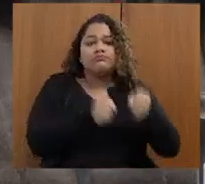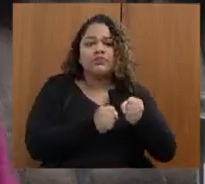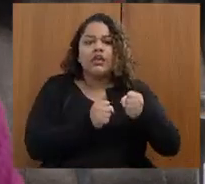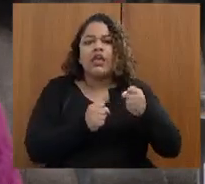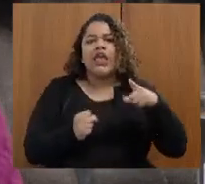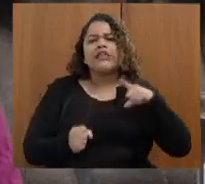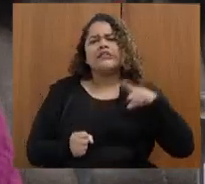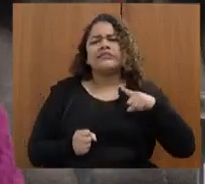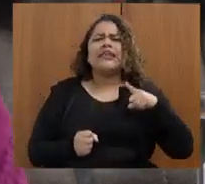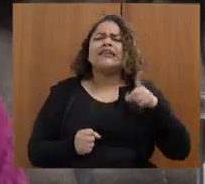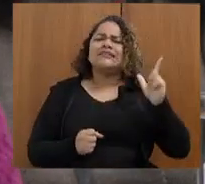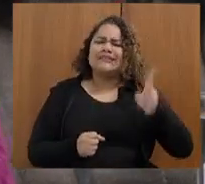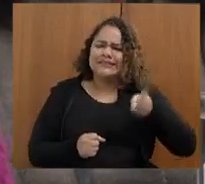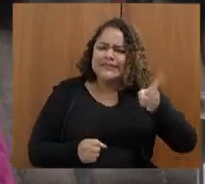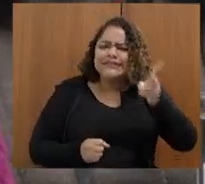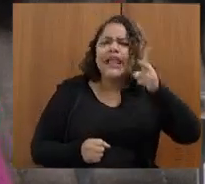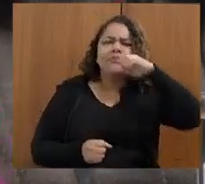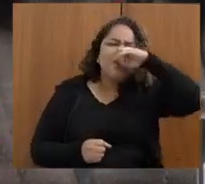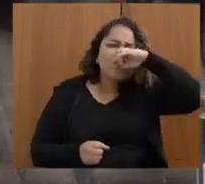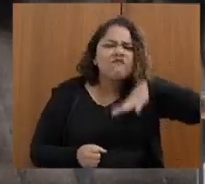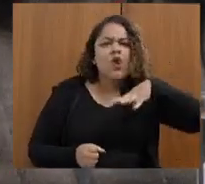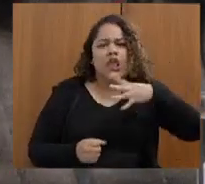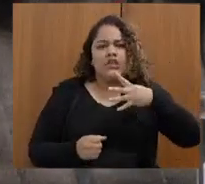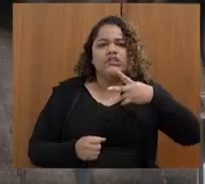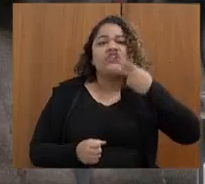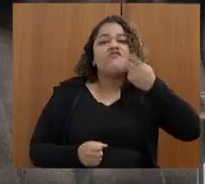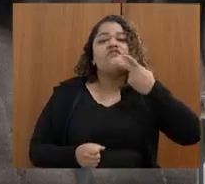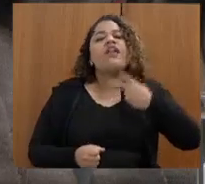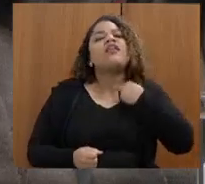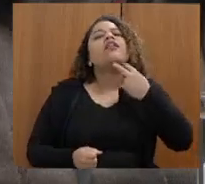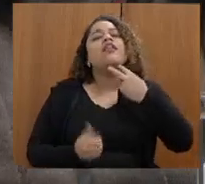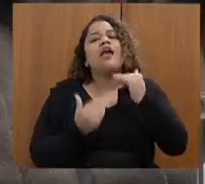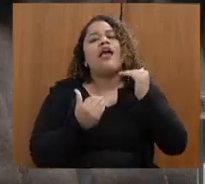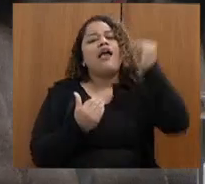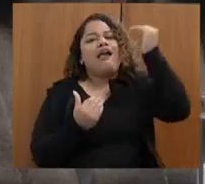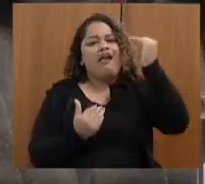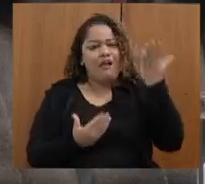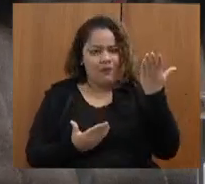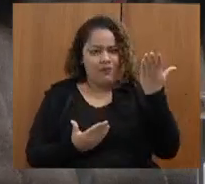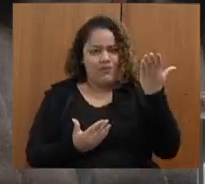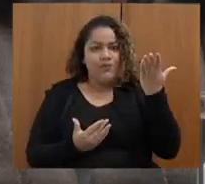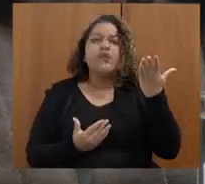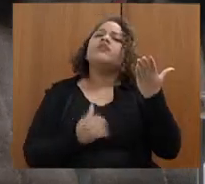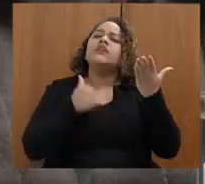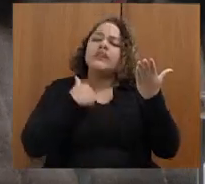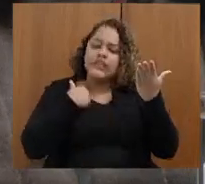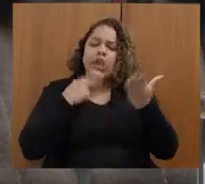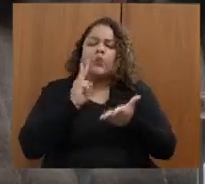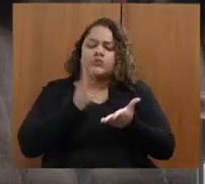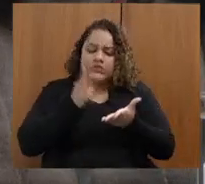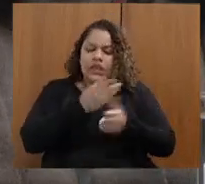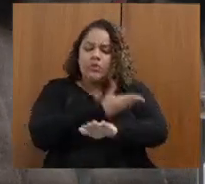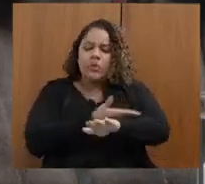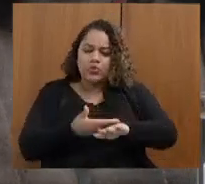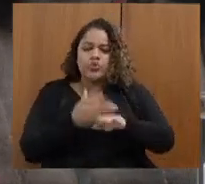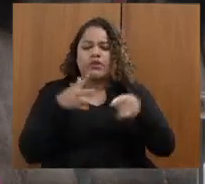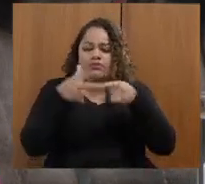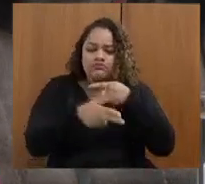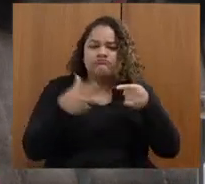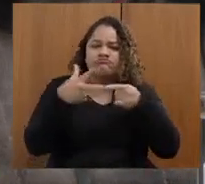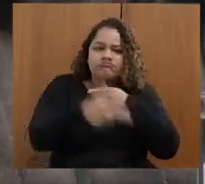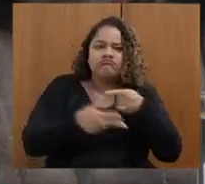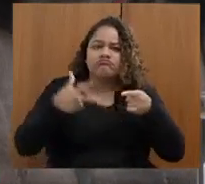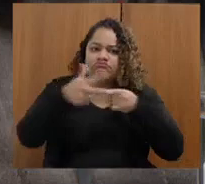que a mais da violência do falar mais alto e eu sempre tive a prática de interromper que essas coisas